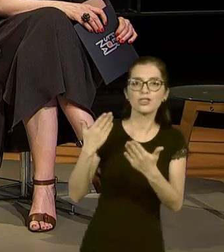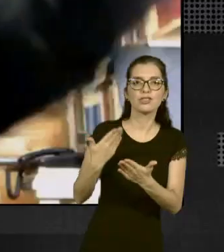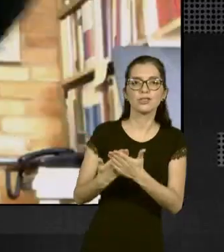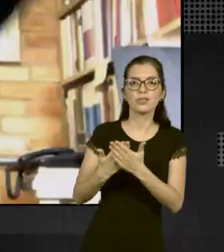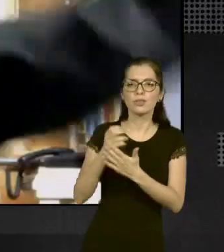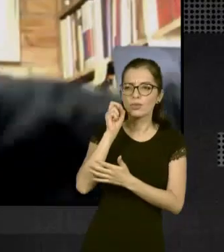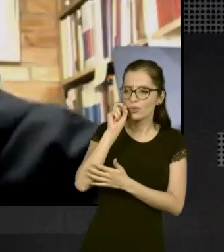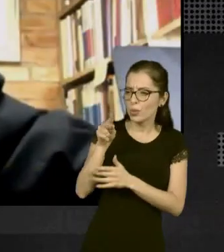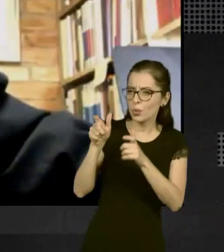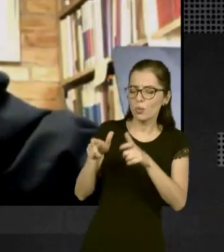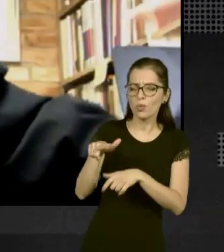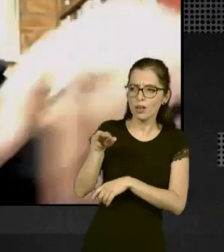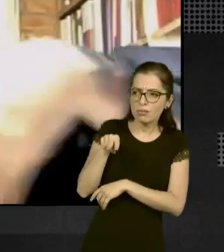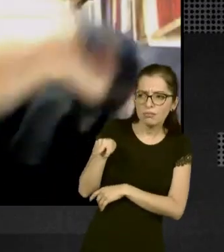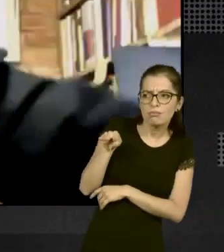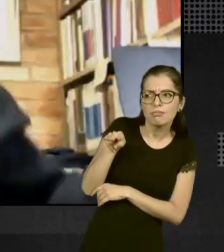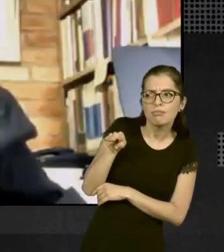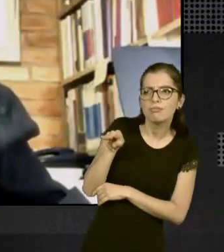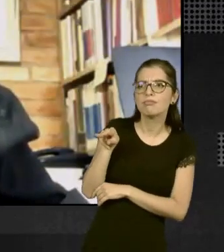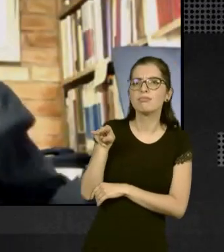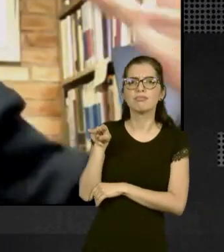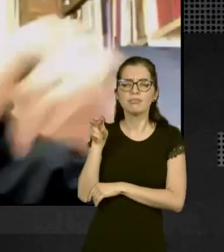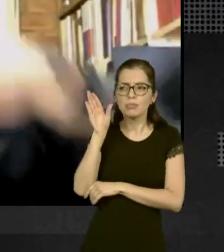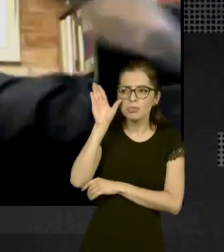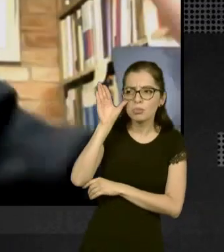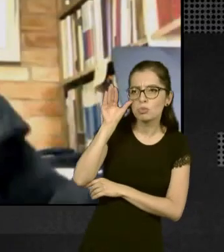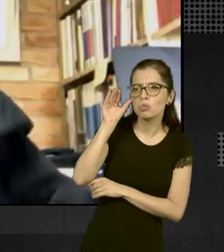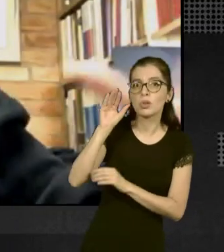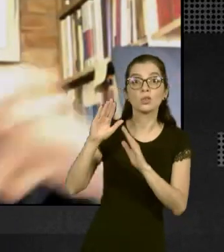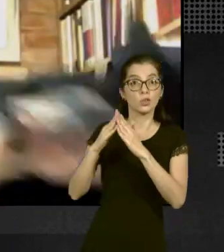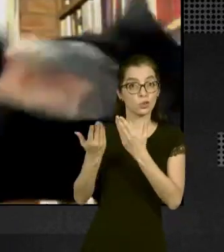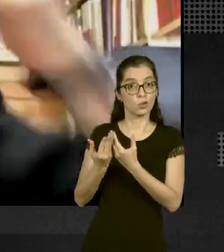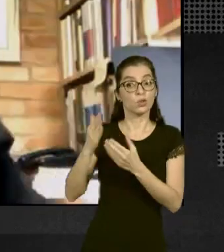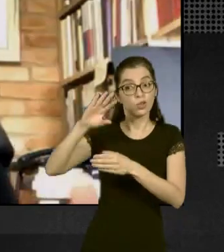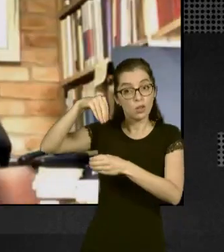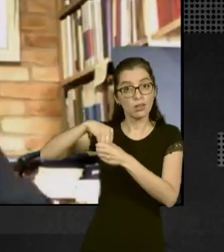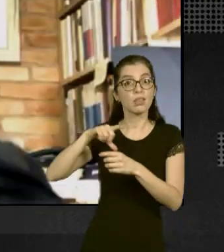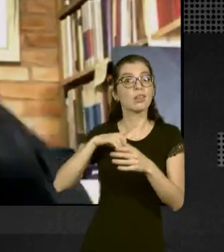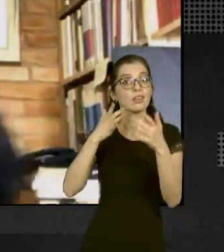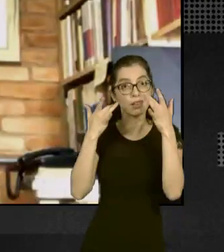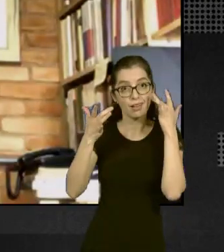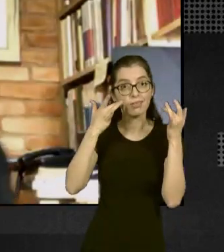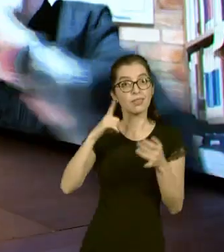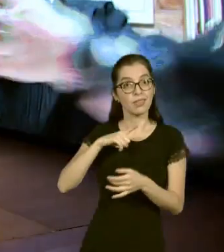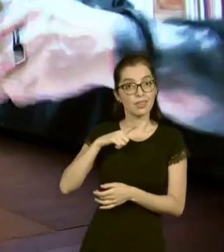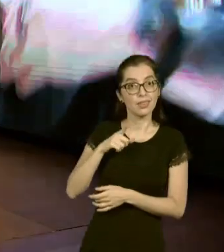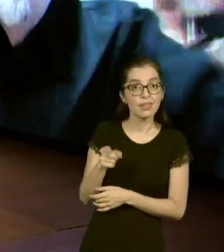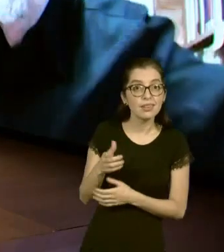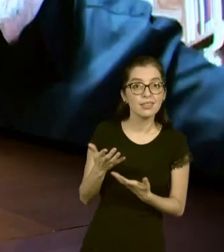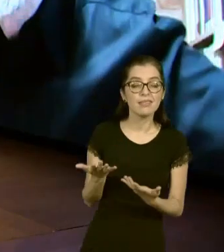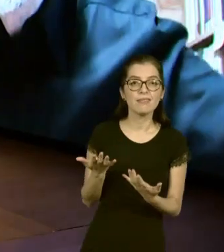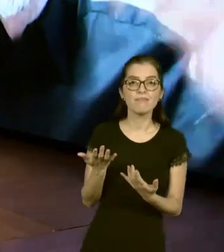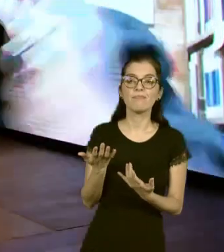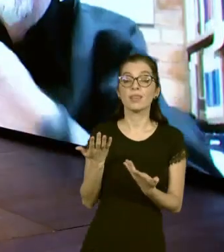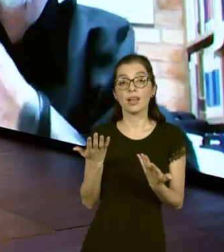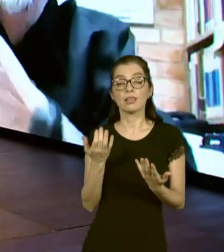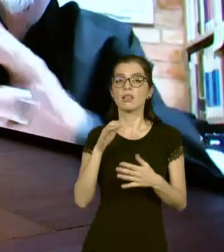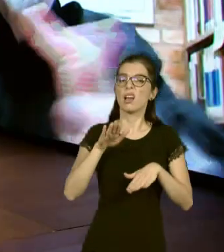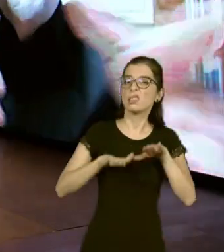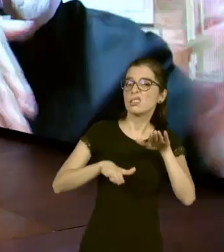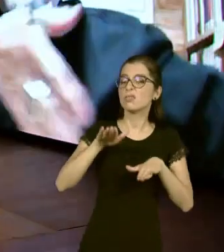lugar que tinha um palco, porque a minha escola tinha um teatro com um palco, com uma plateia, e que, às vezes, em alguns anos,